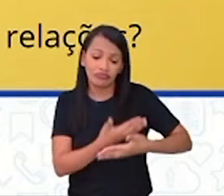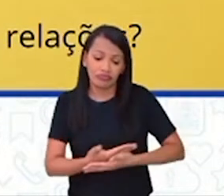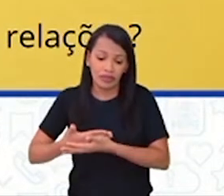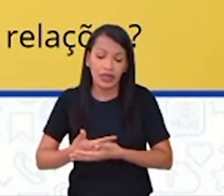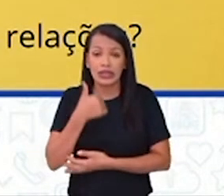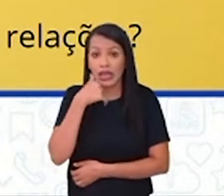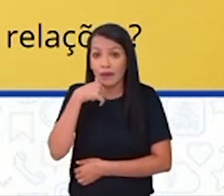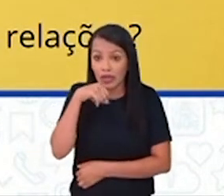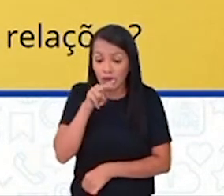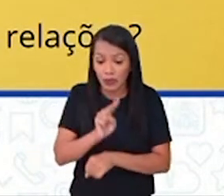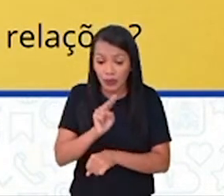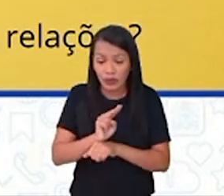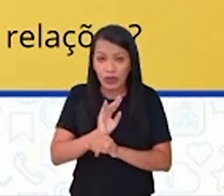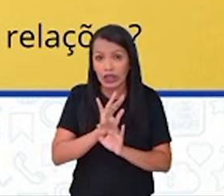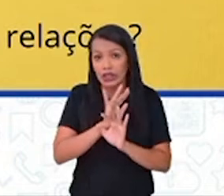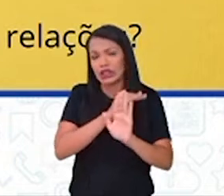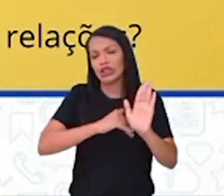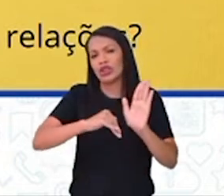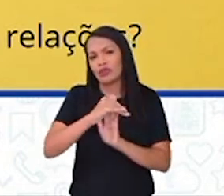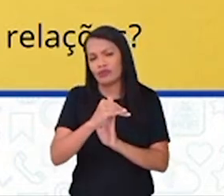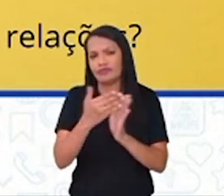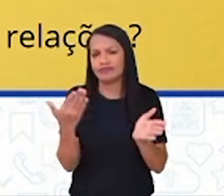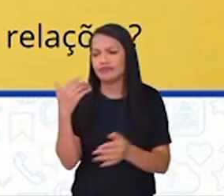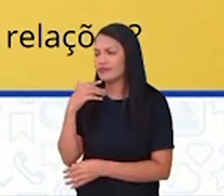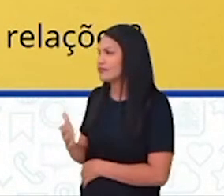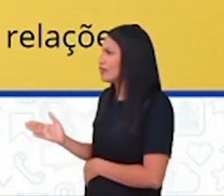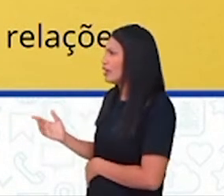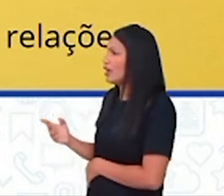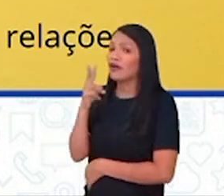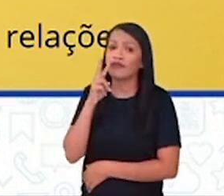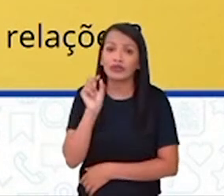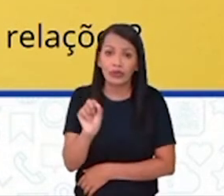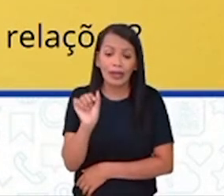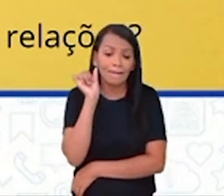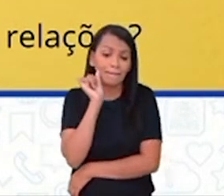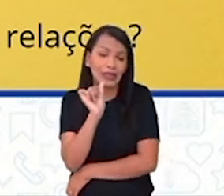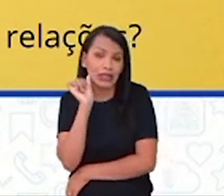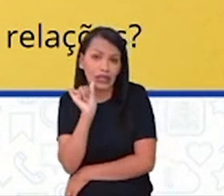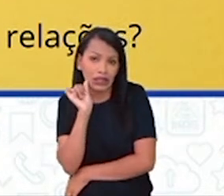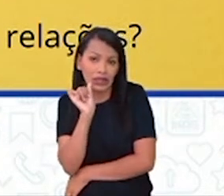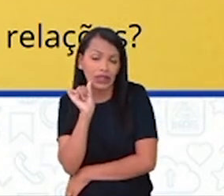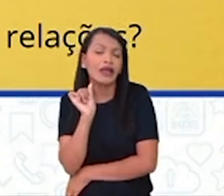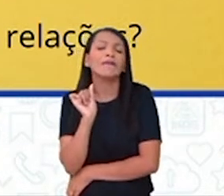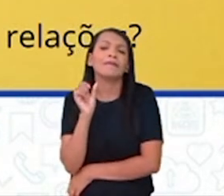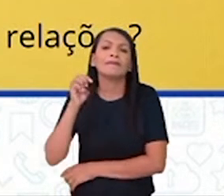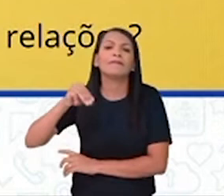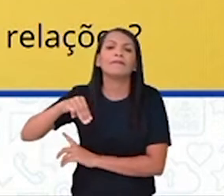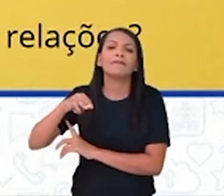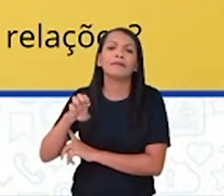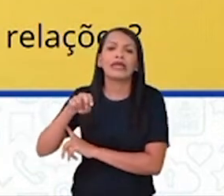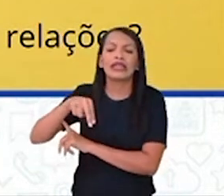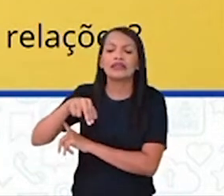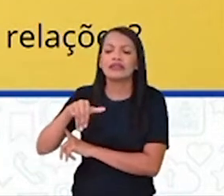Ó, notem que as palavras meninos, meninas e mulher pertencem a uma mesma área de sentido, né? Elas têm